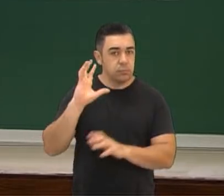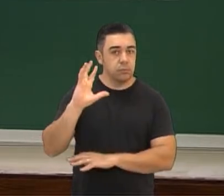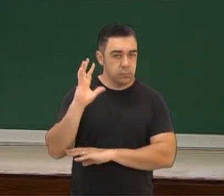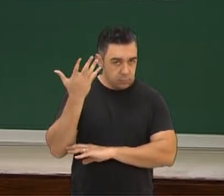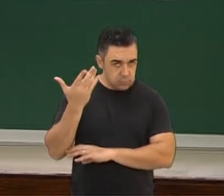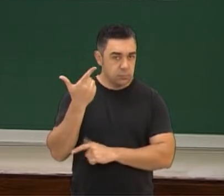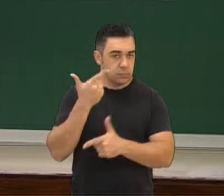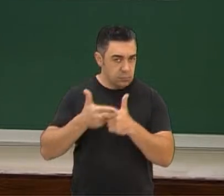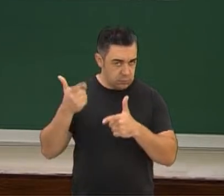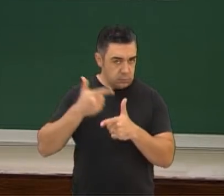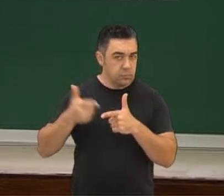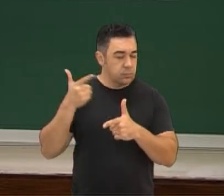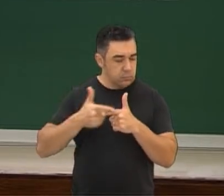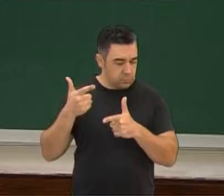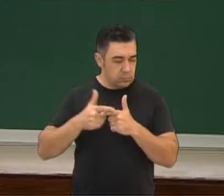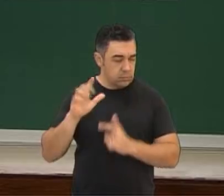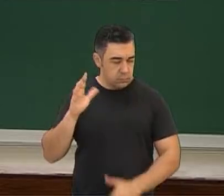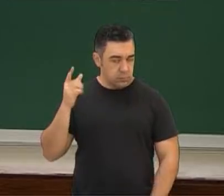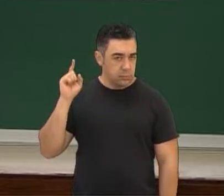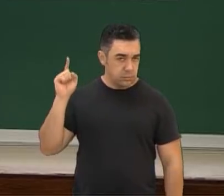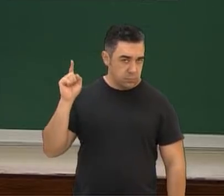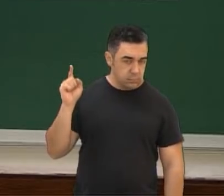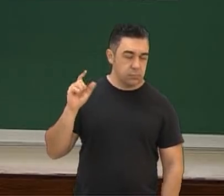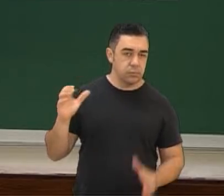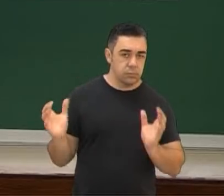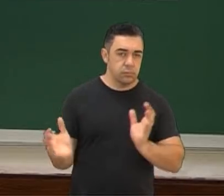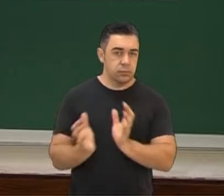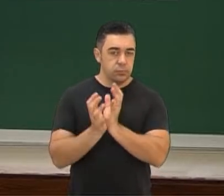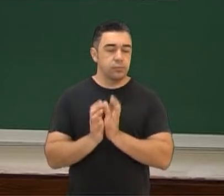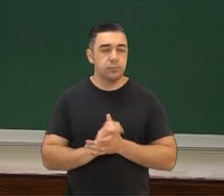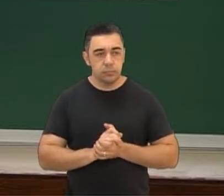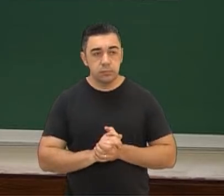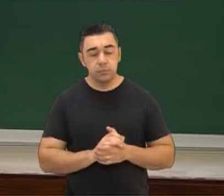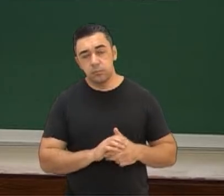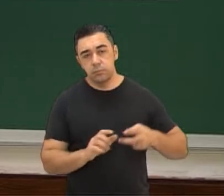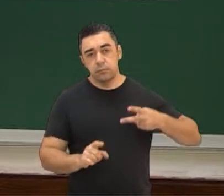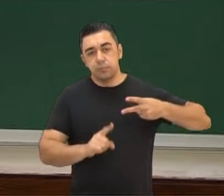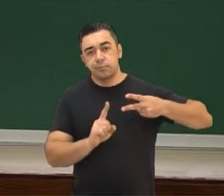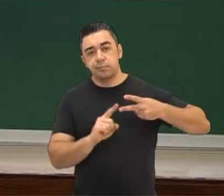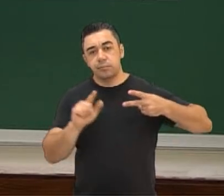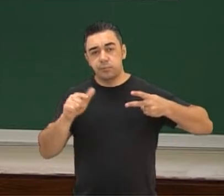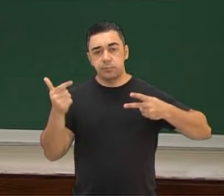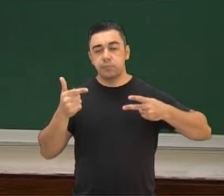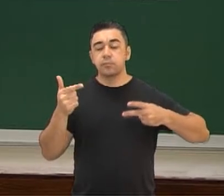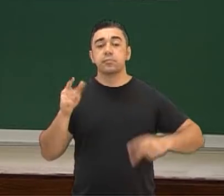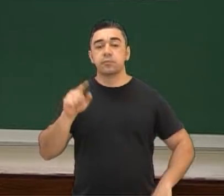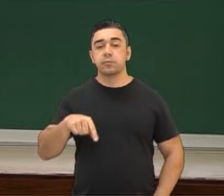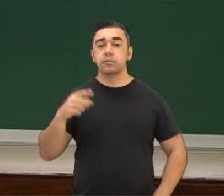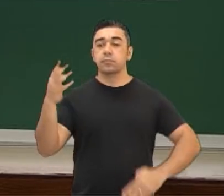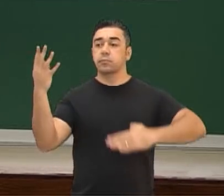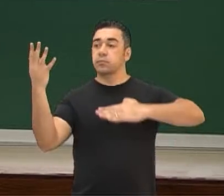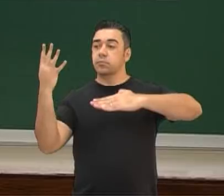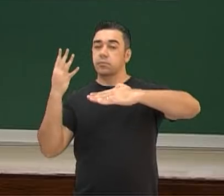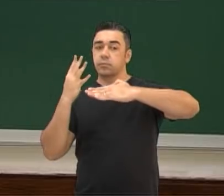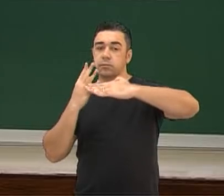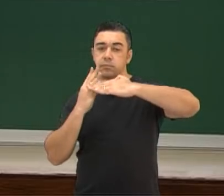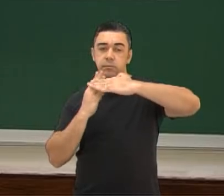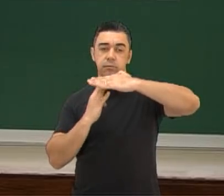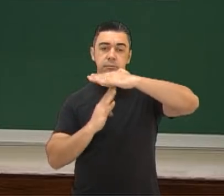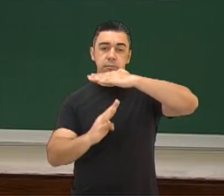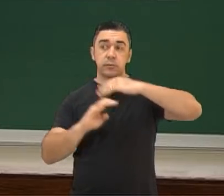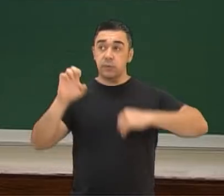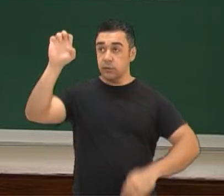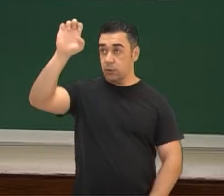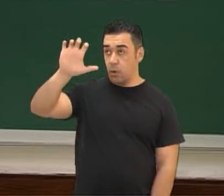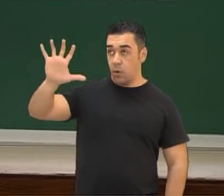conflitos relacionados a essa atividade ali de ocupação. E a outra foram a das imigrações europeias,